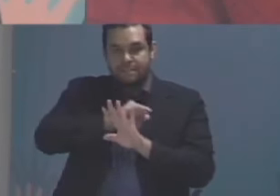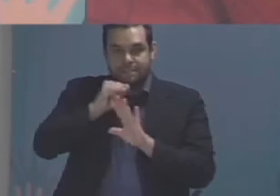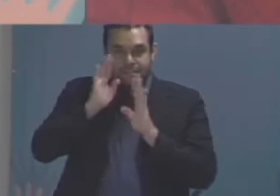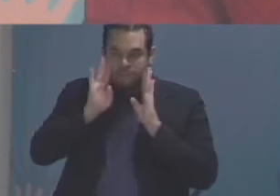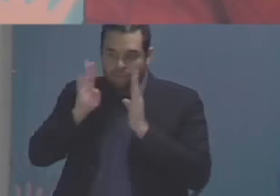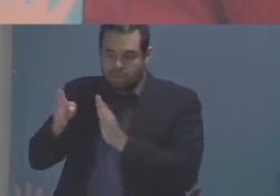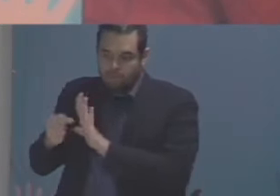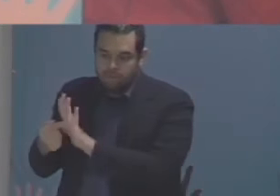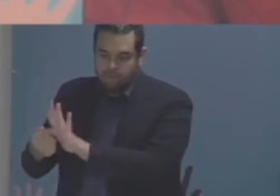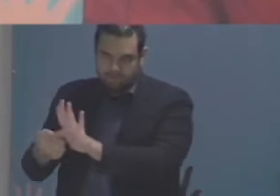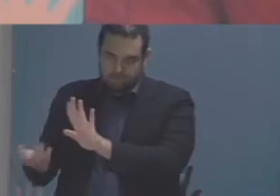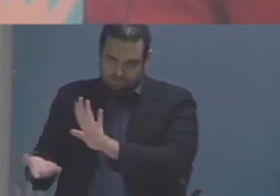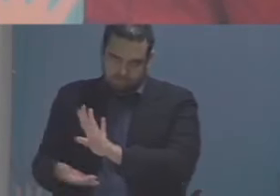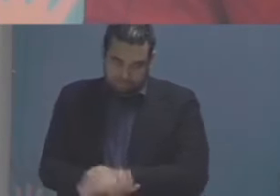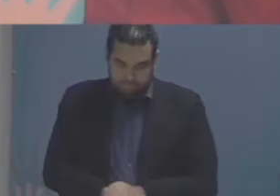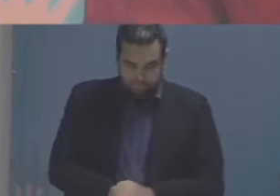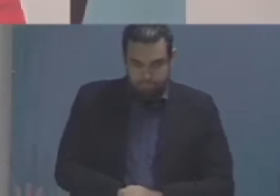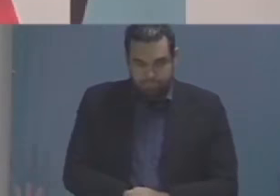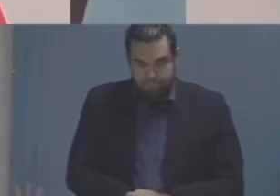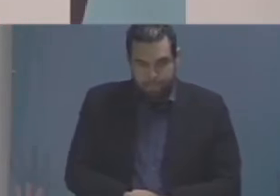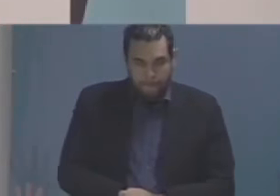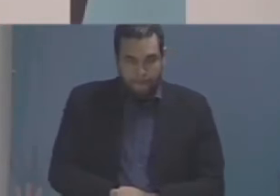diversidade da nossa ciência e profissão?